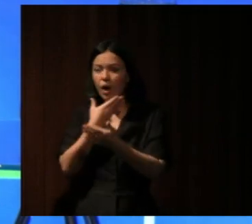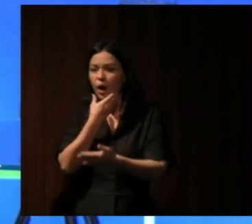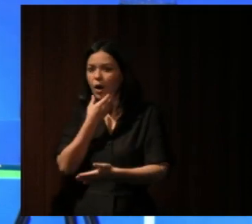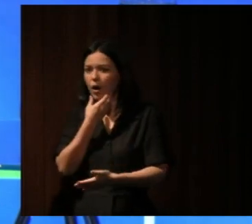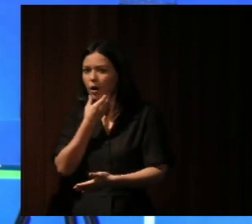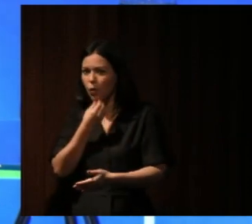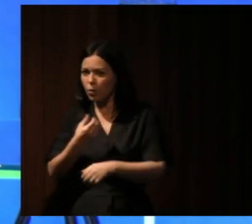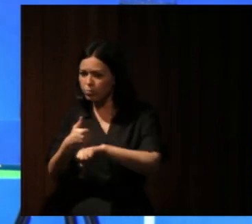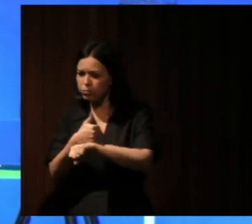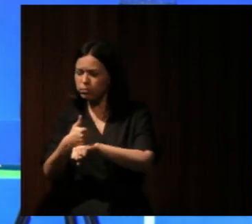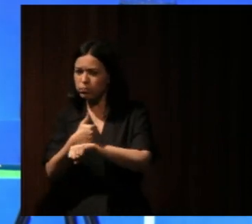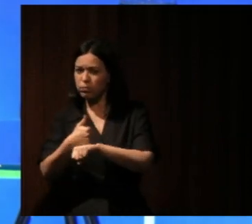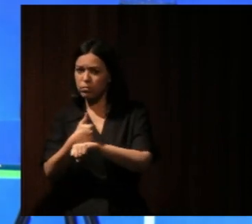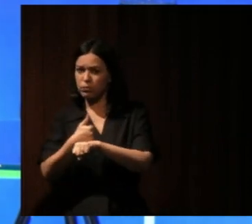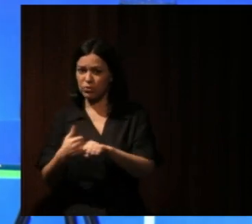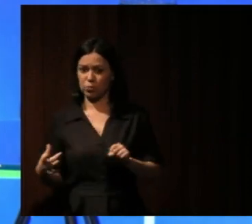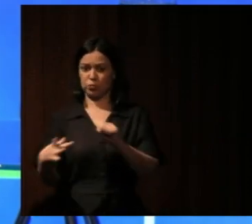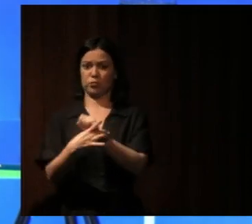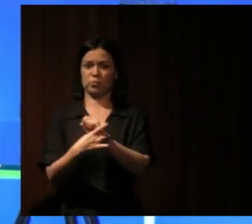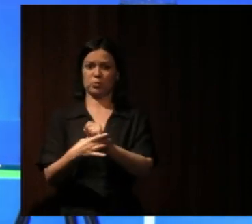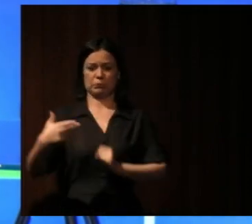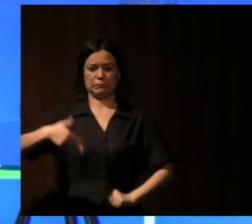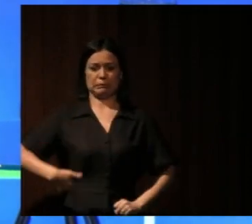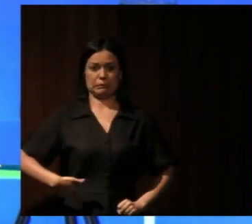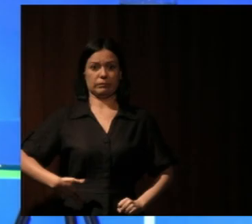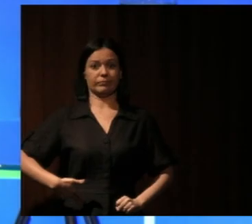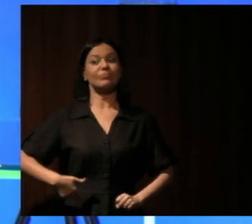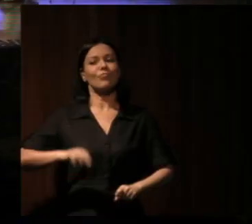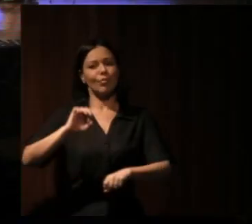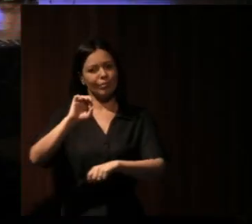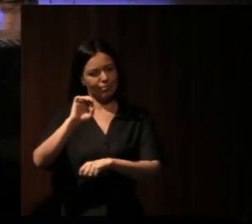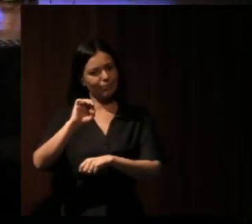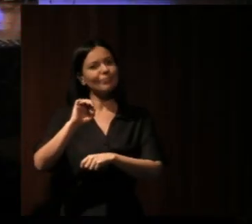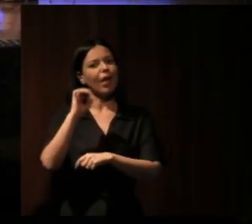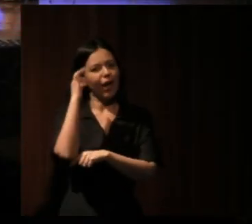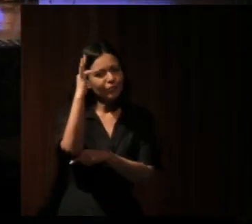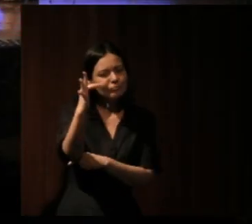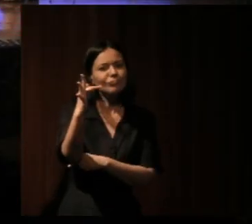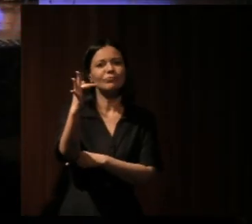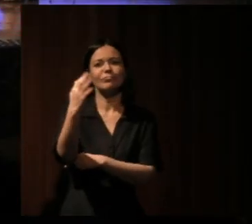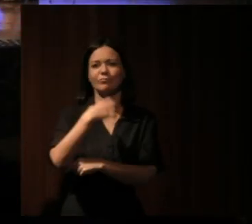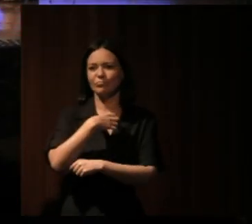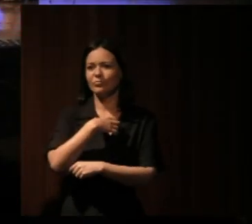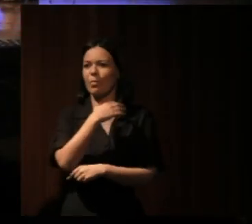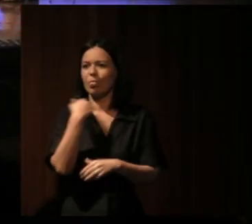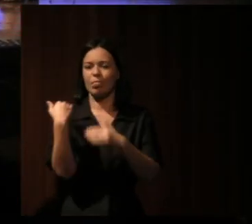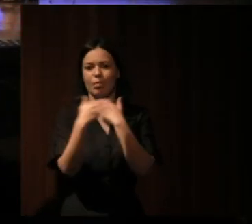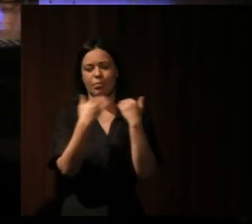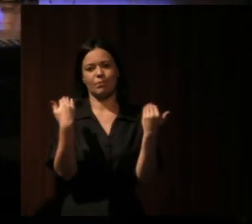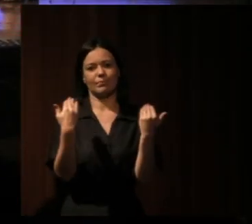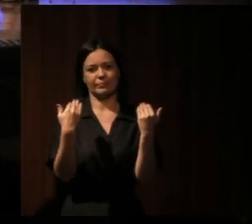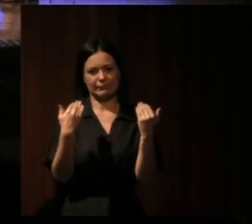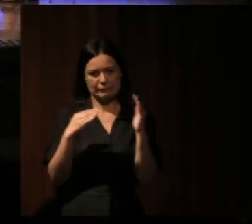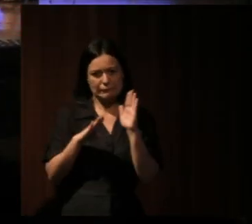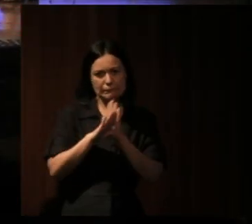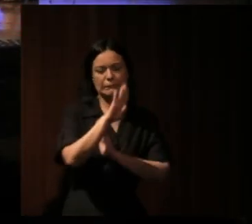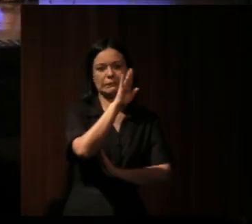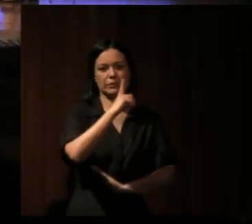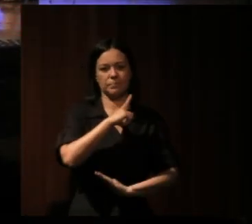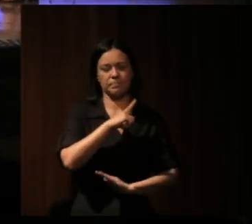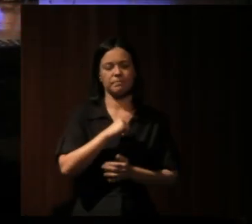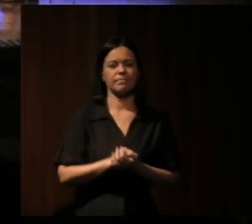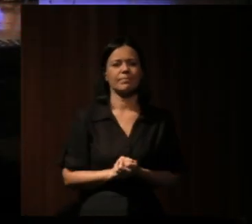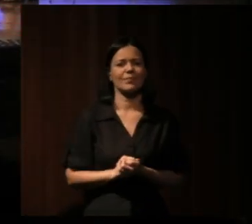o senso comum às vezes tá errado né exatamente gente nós estamos caminhando pro encerramento aqui né dessa